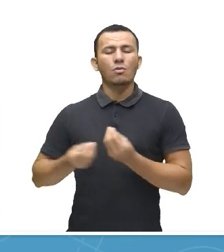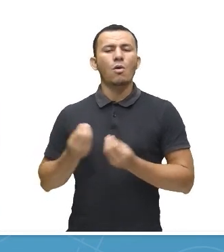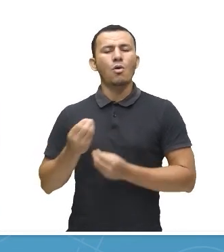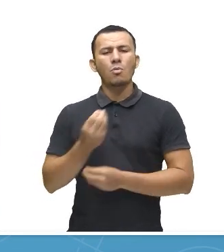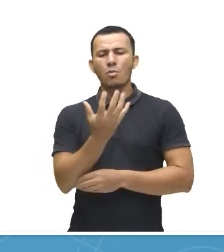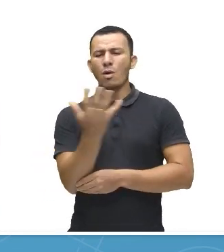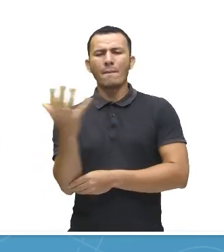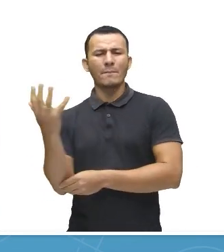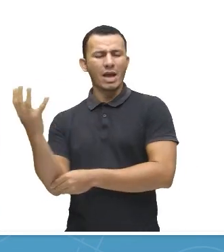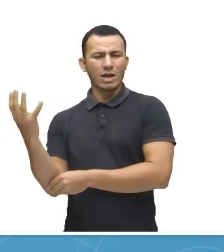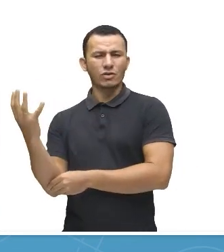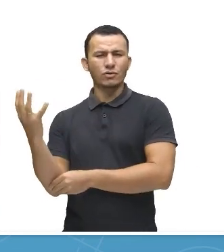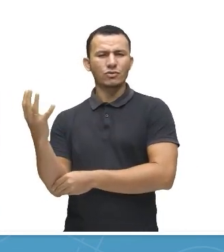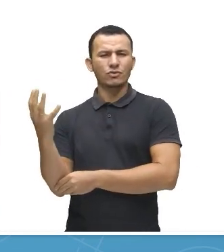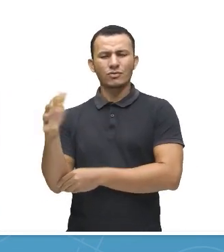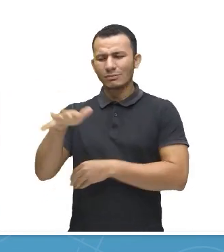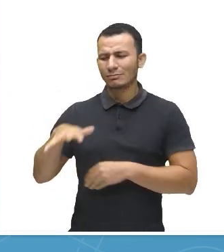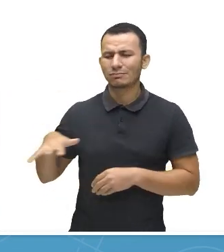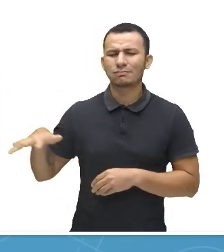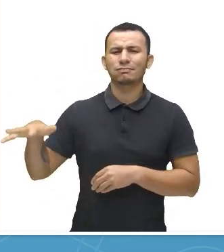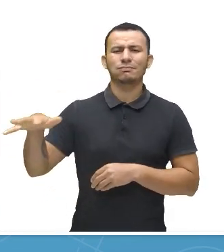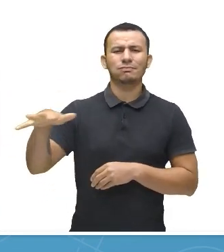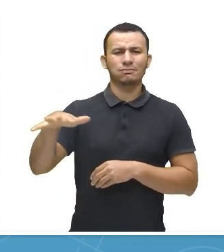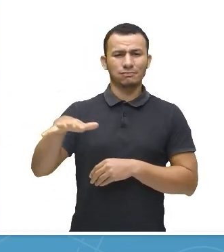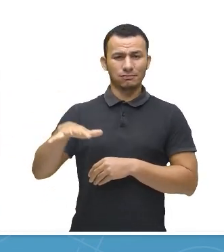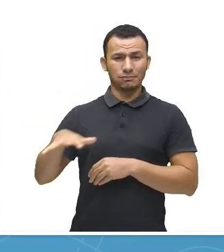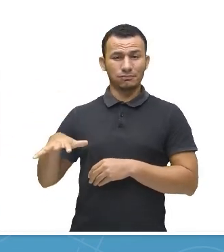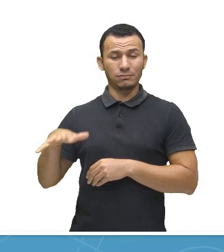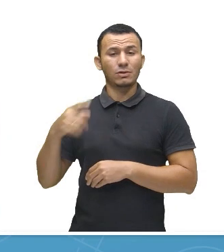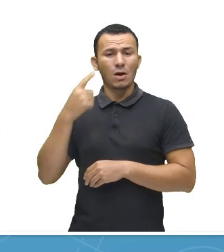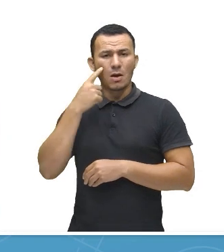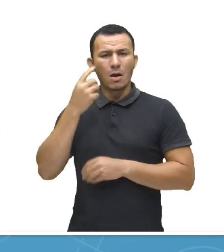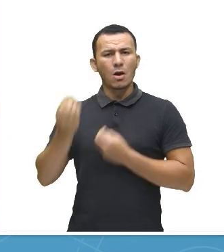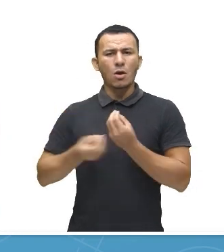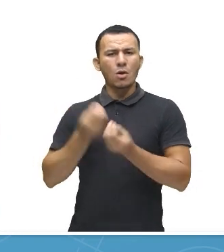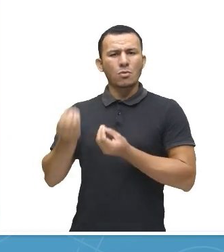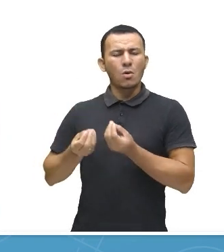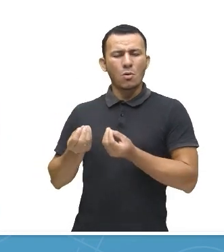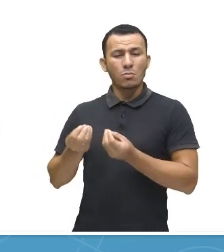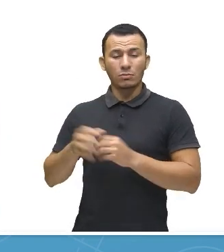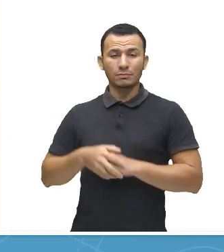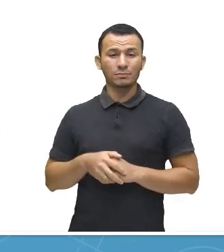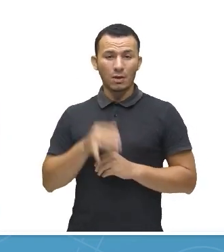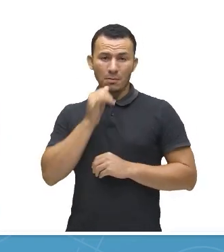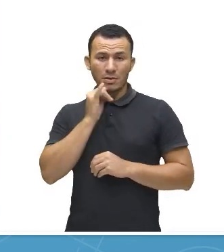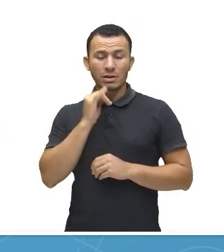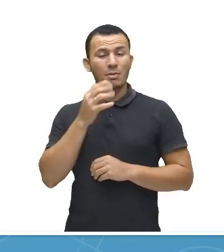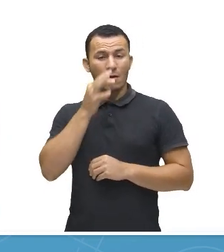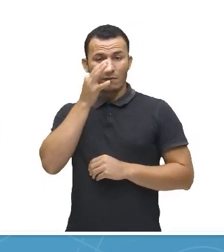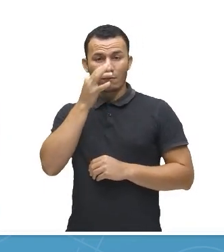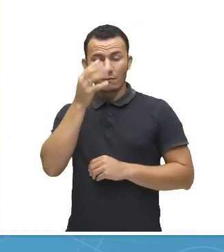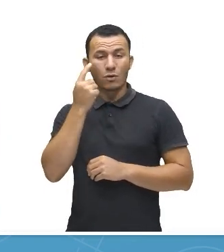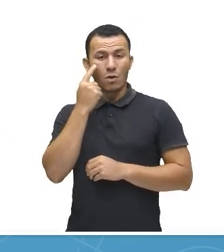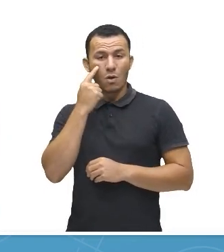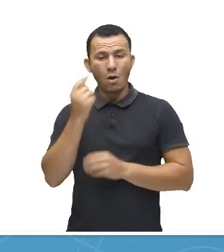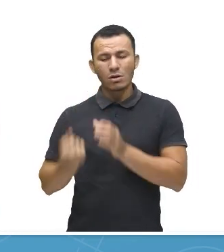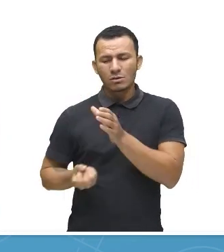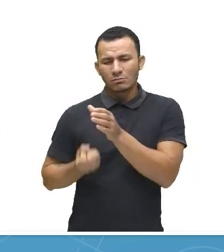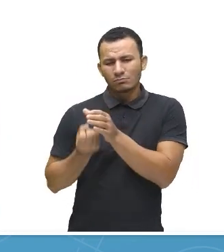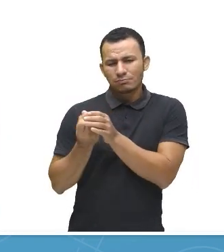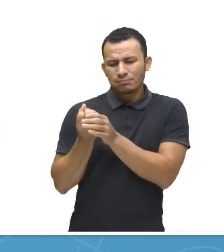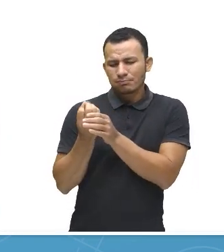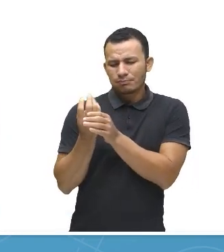ambiente. Reparem aí que a gente está trazendo para vocês um exemplo do girassol. O girassol, quando ele nasce, durante o